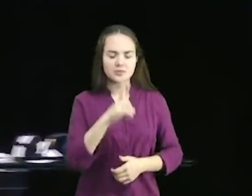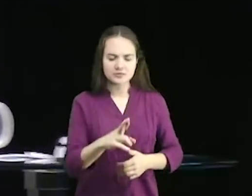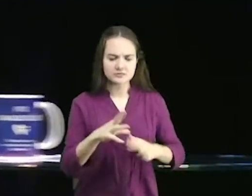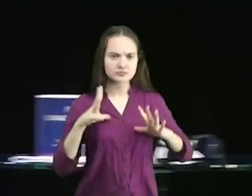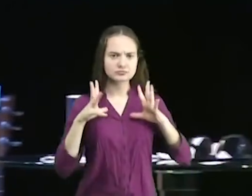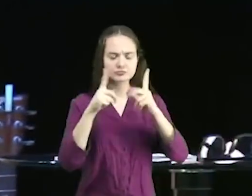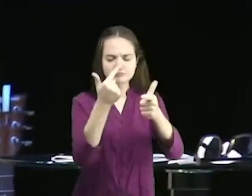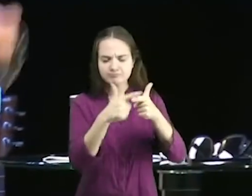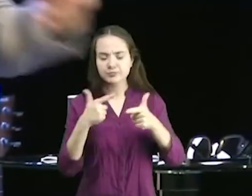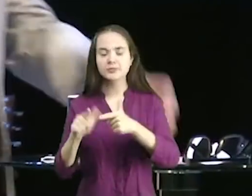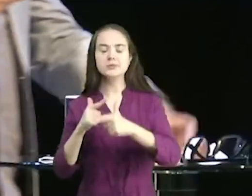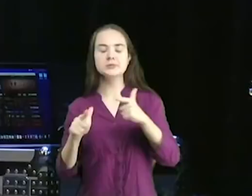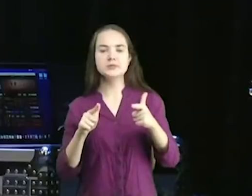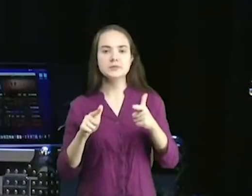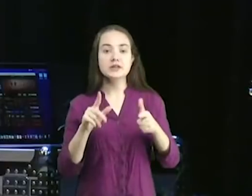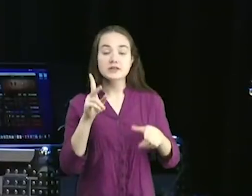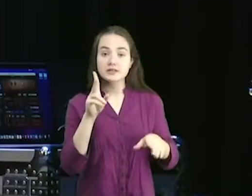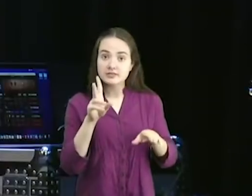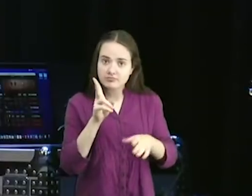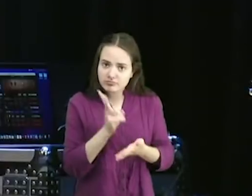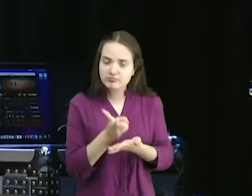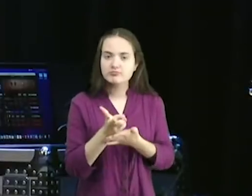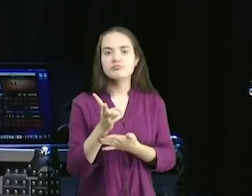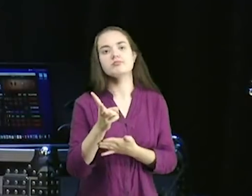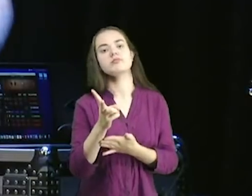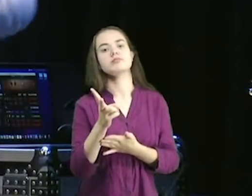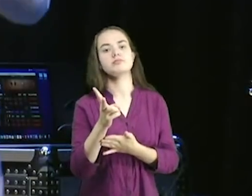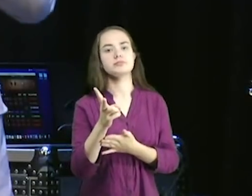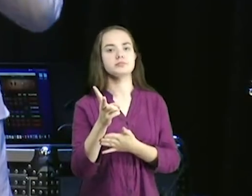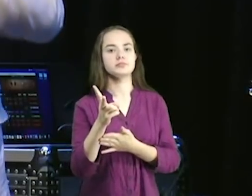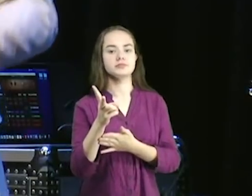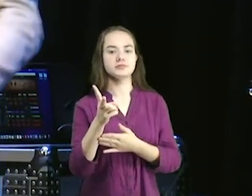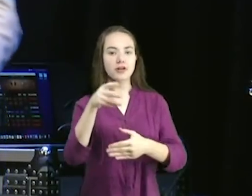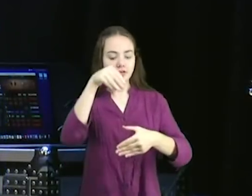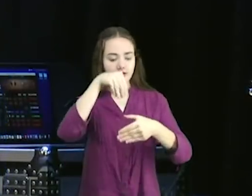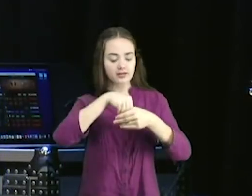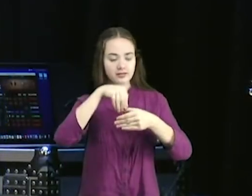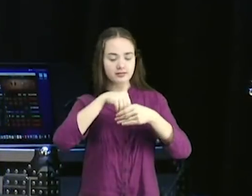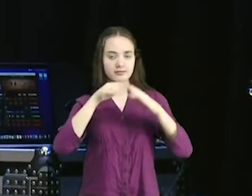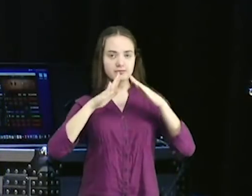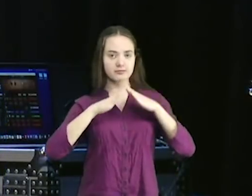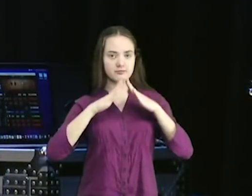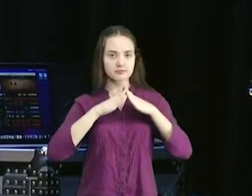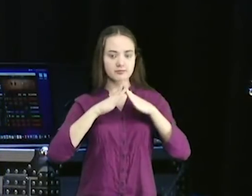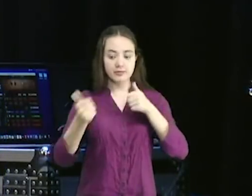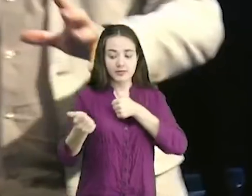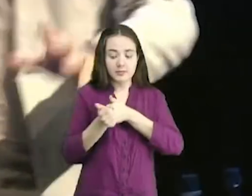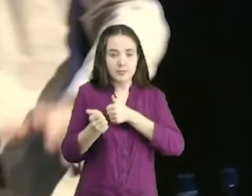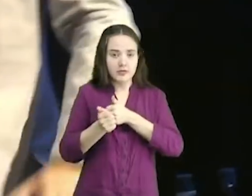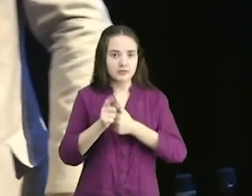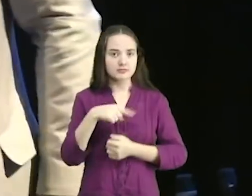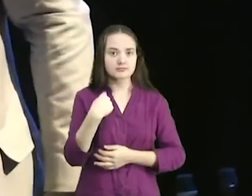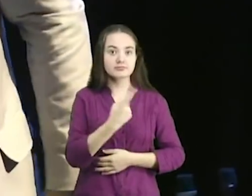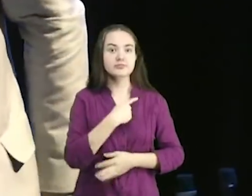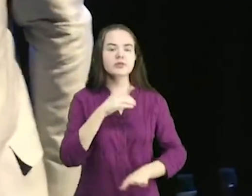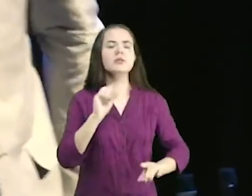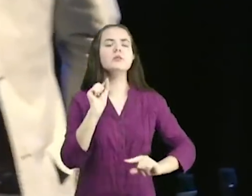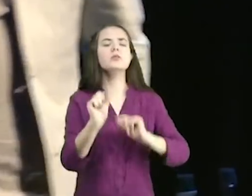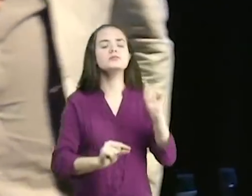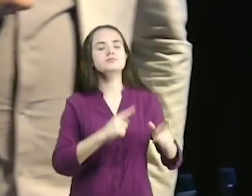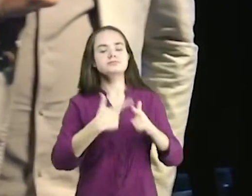problemas, a resposta sempre está dentro de casa e bem perto da gente. Qual o problema da